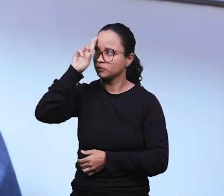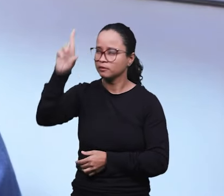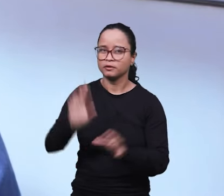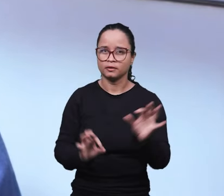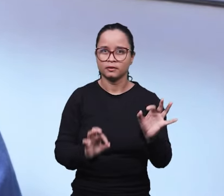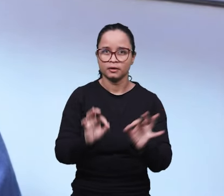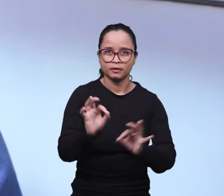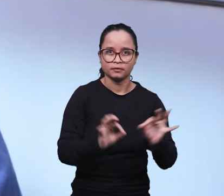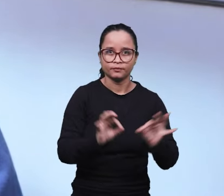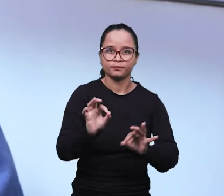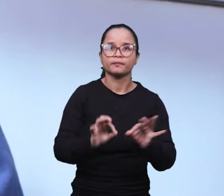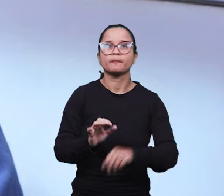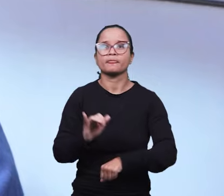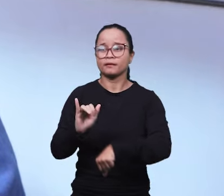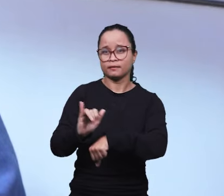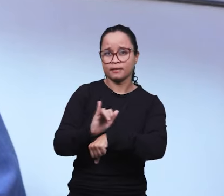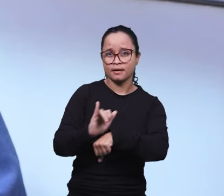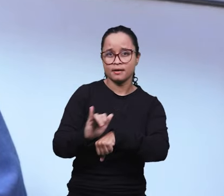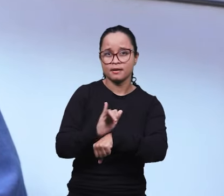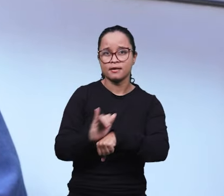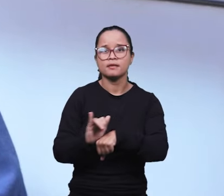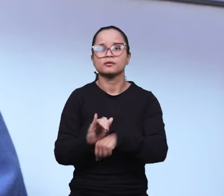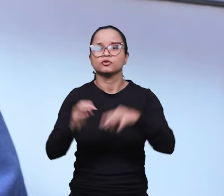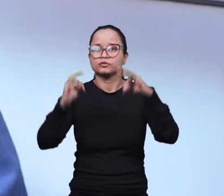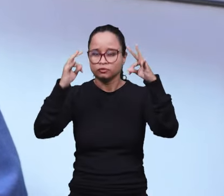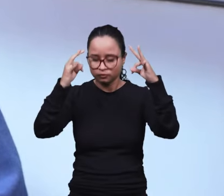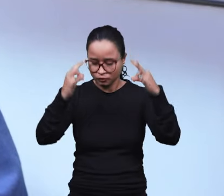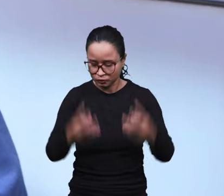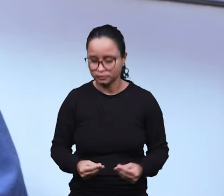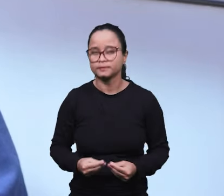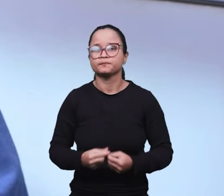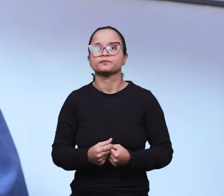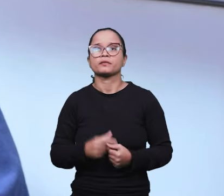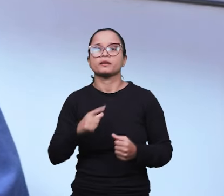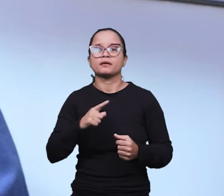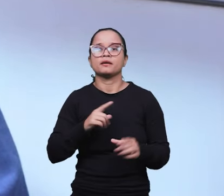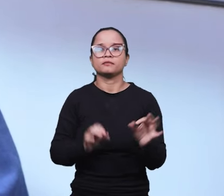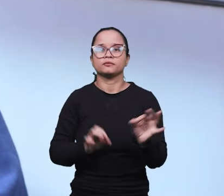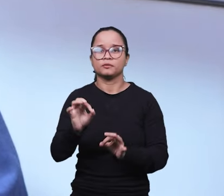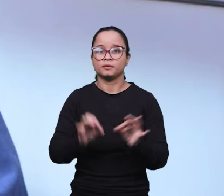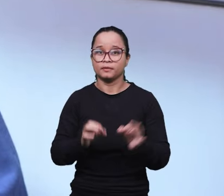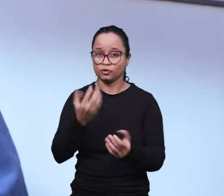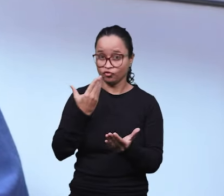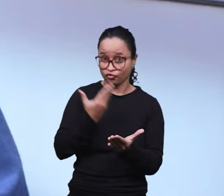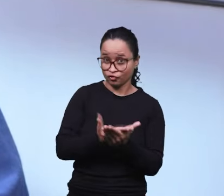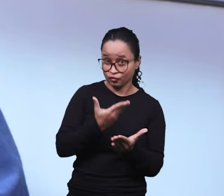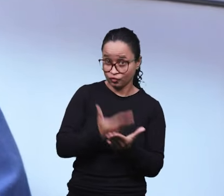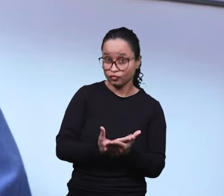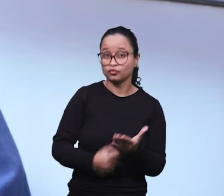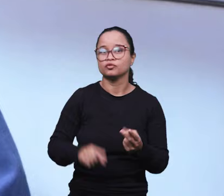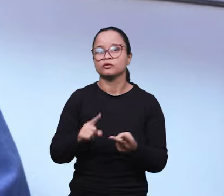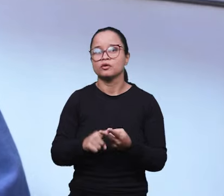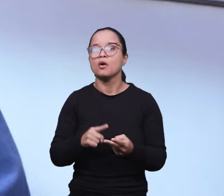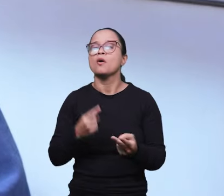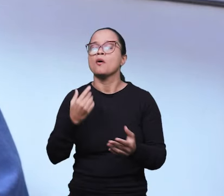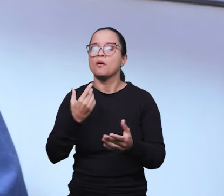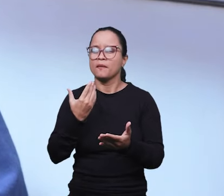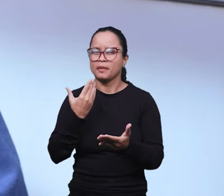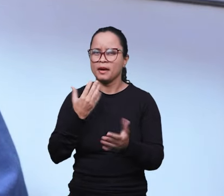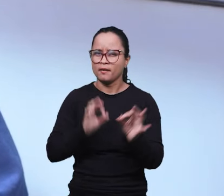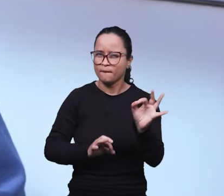Tecnicamente também para isso então houve um preparo técnico um preparo acadêmico um preparo do idioma mas um